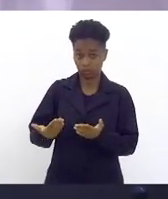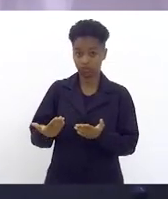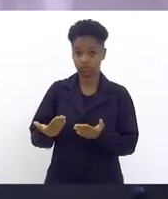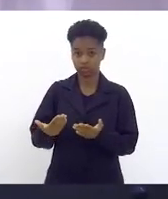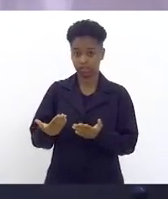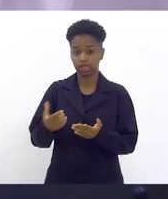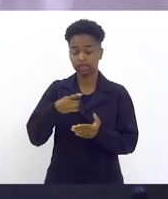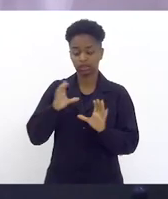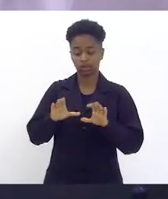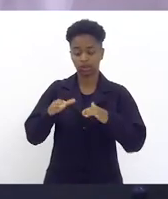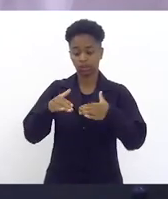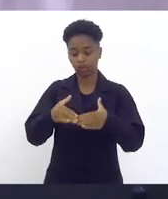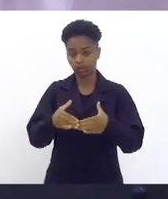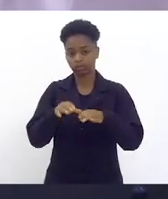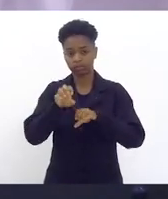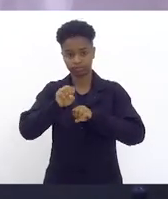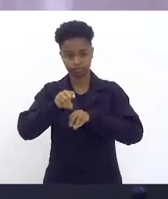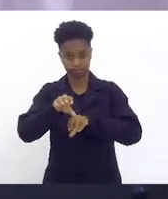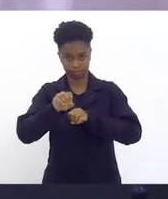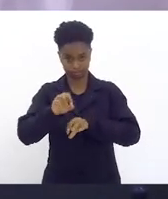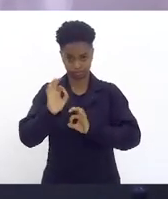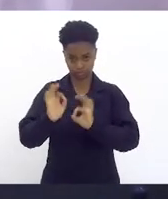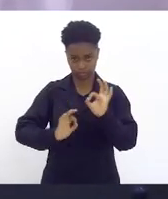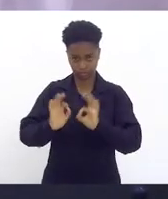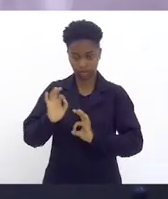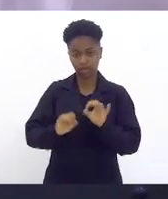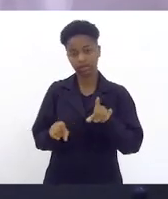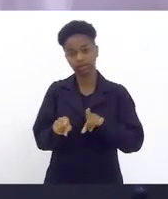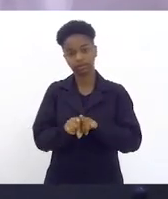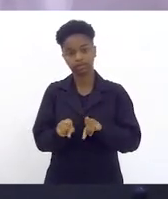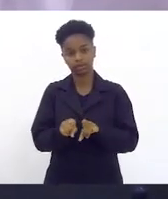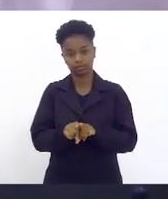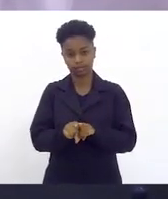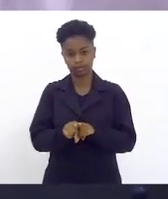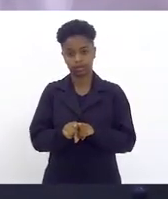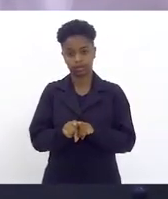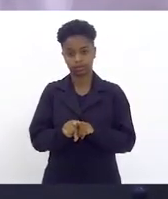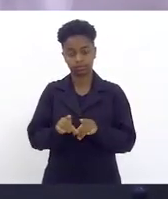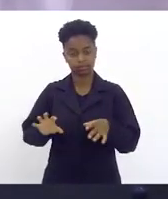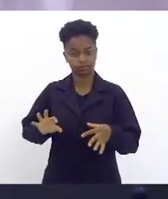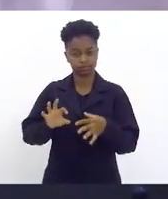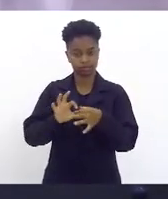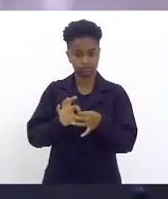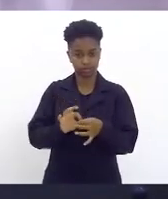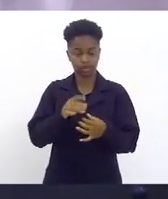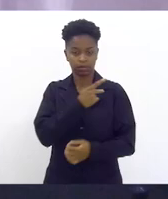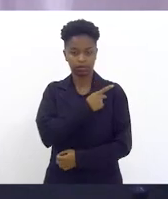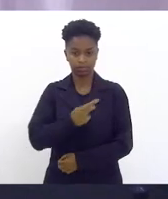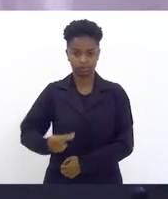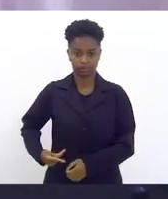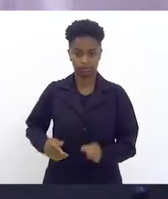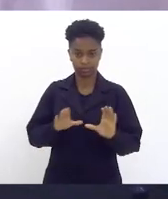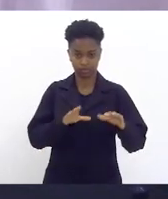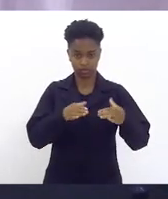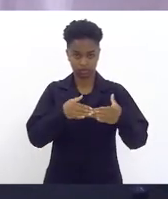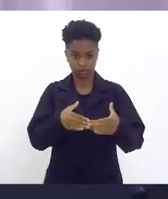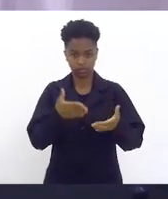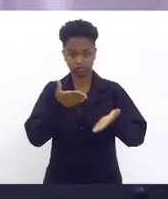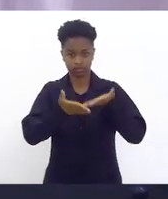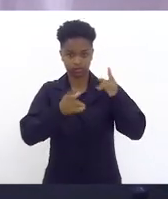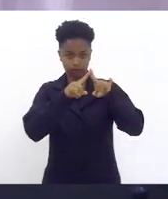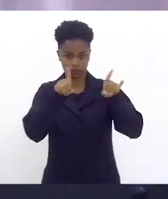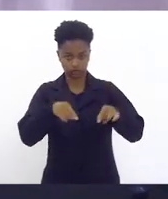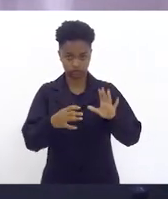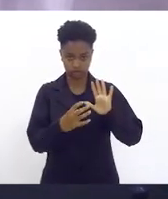no bojo da comissão de educação e temos como parceiras as presidentes das comissões de servidores